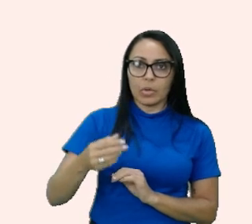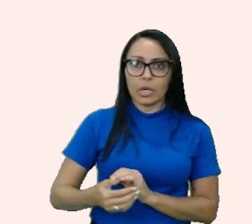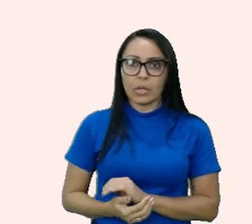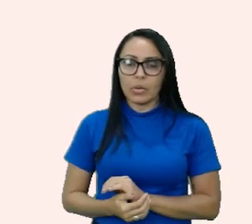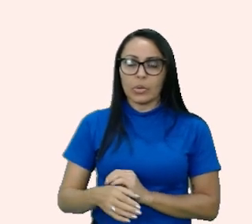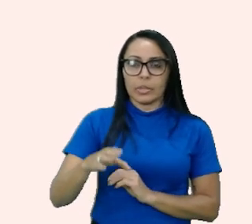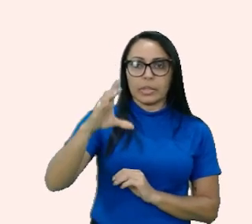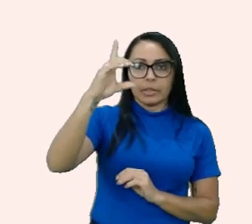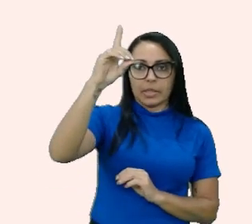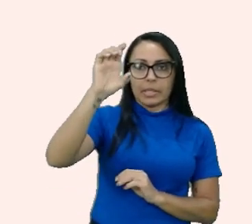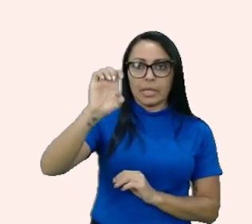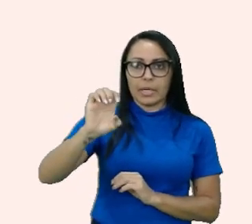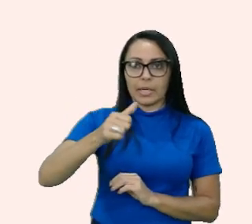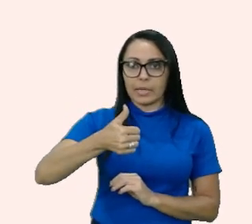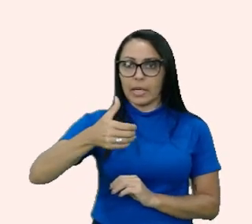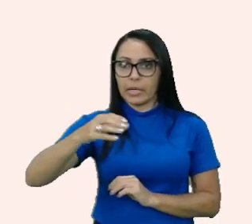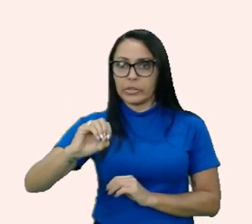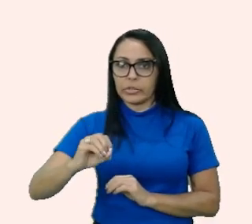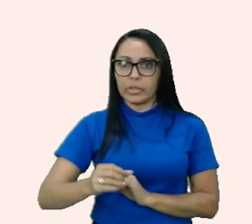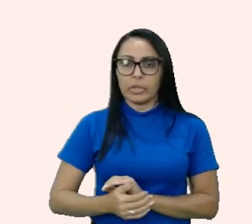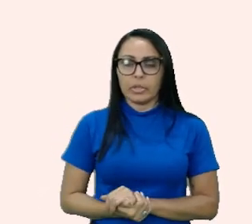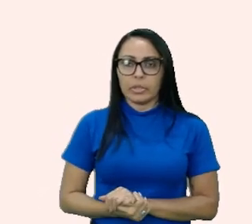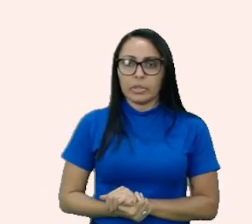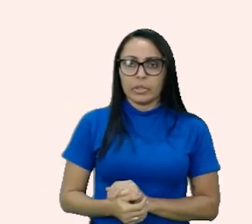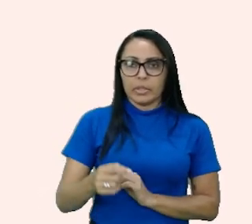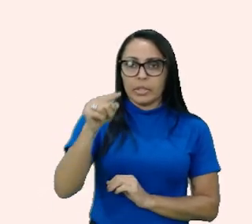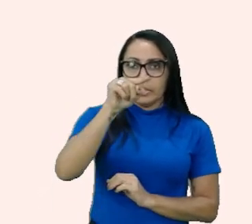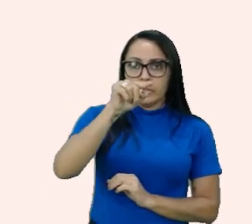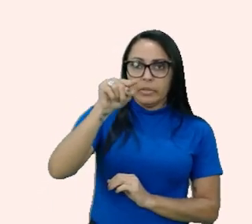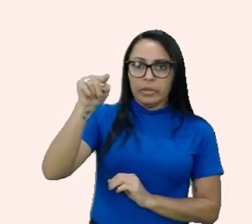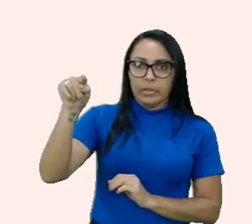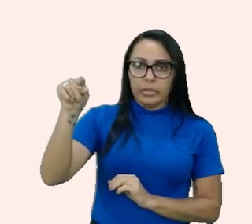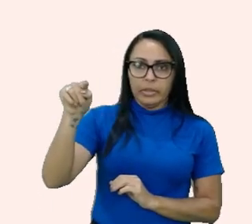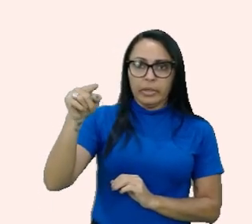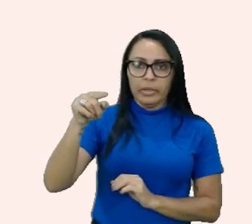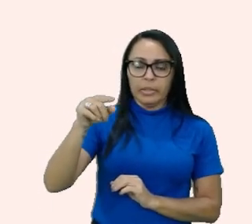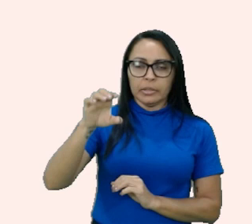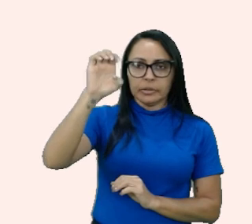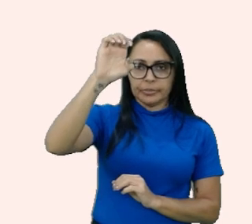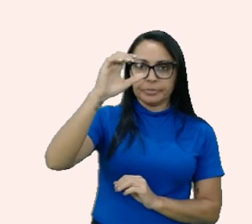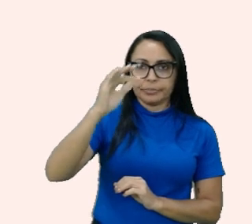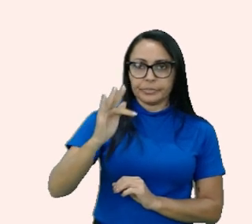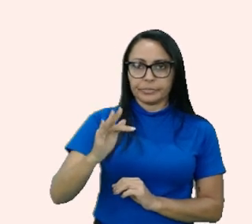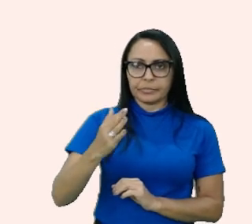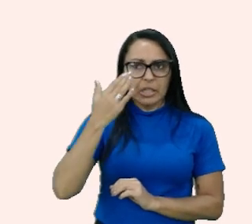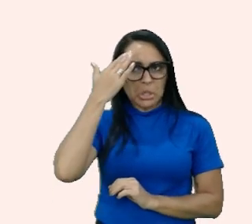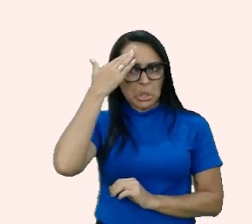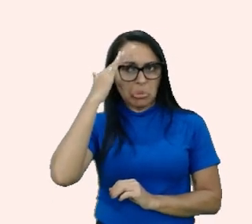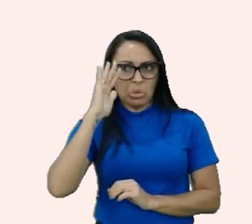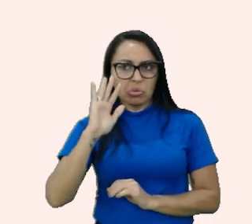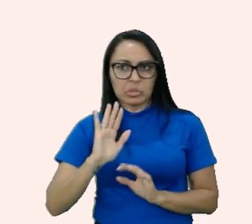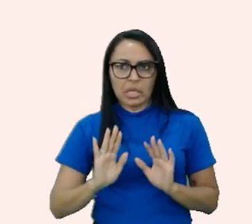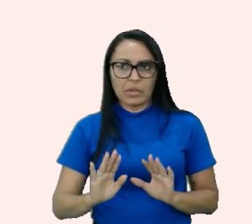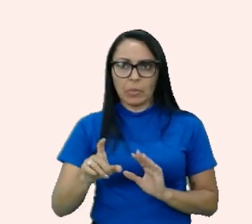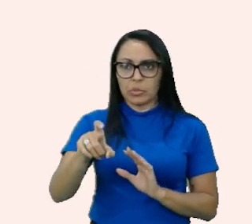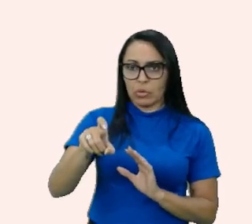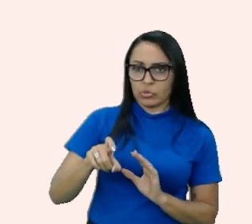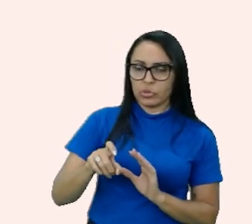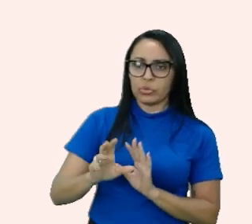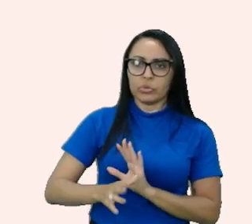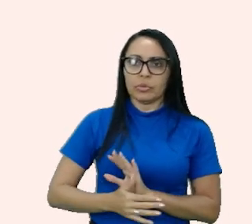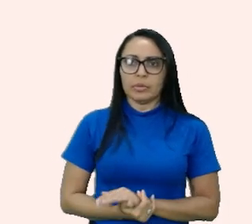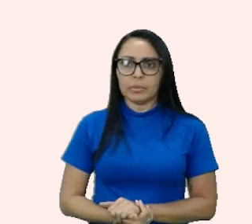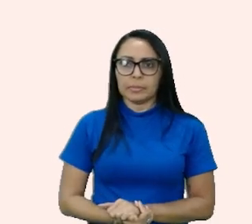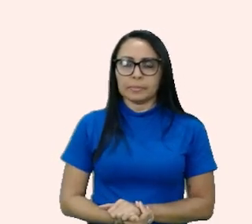olha, que é 10, dividido por EF, que eu não sei, chamá-lo-ei de X. Olha, aqui